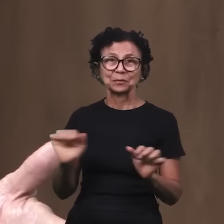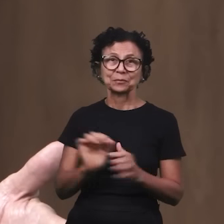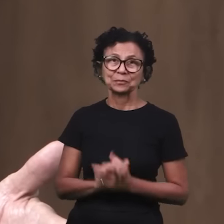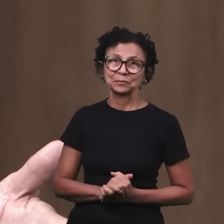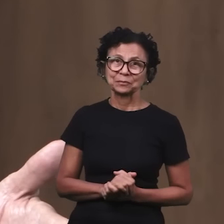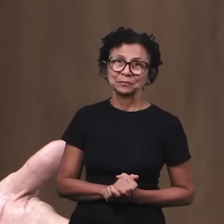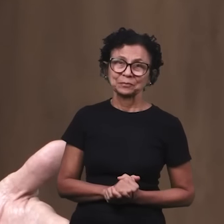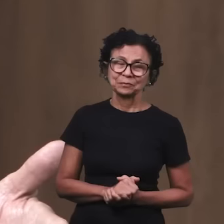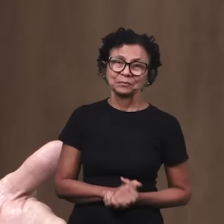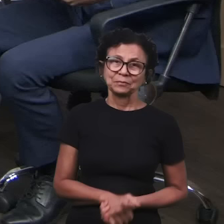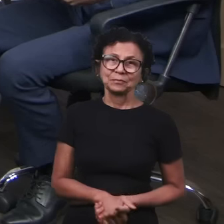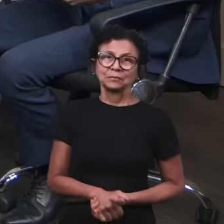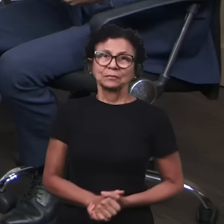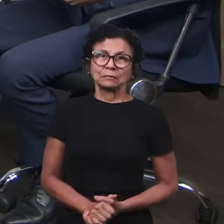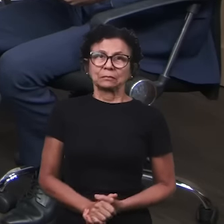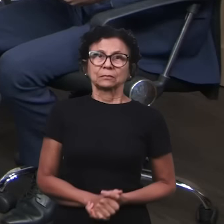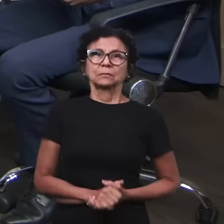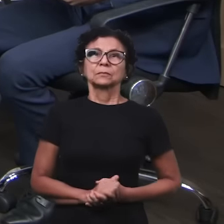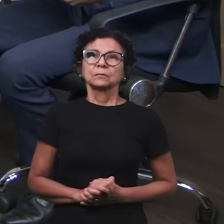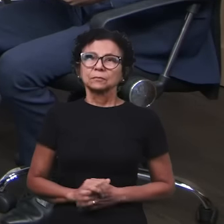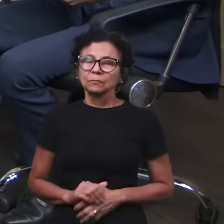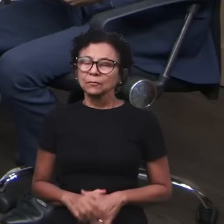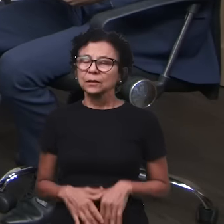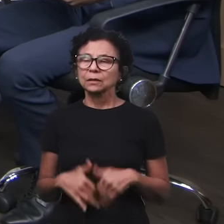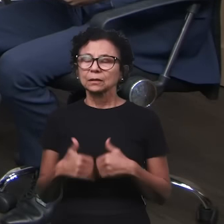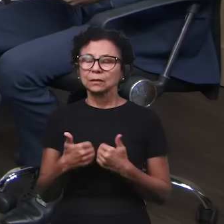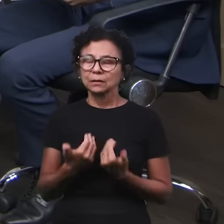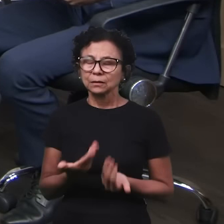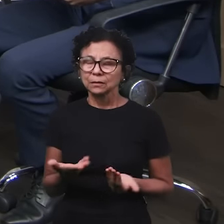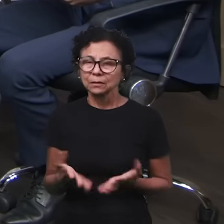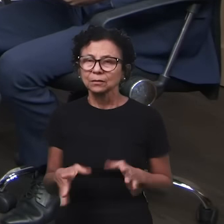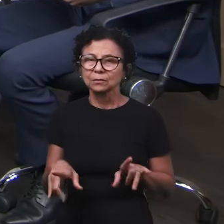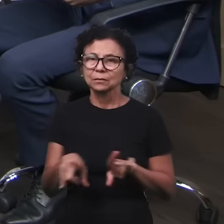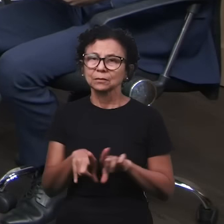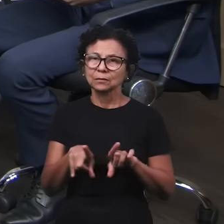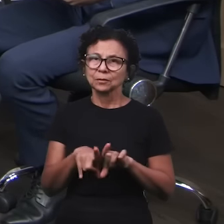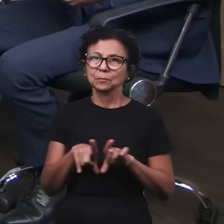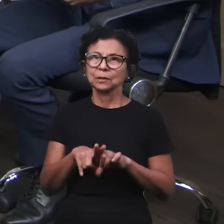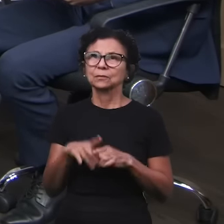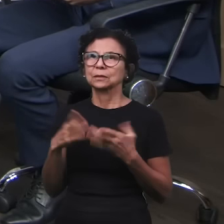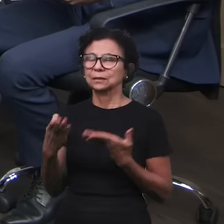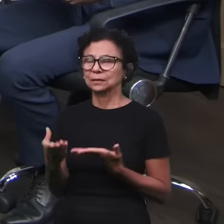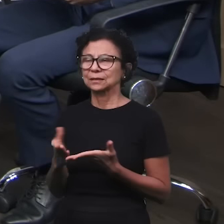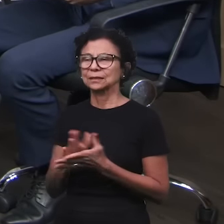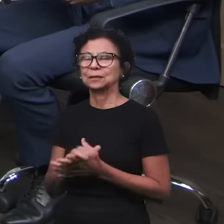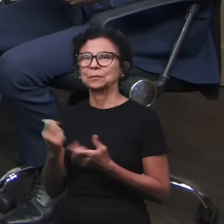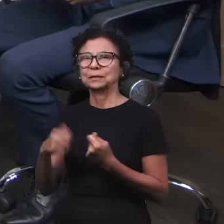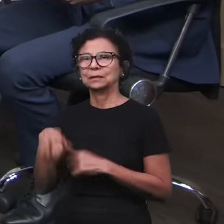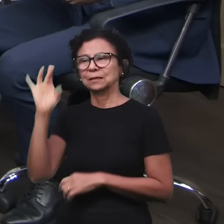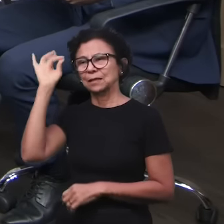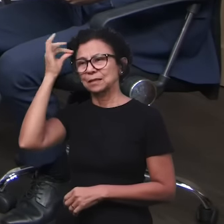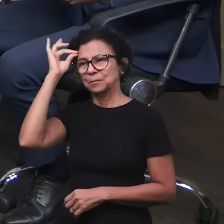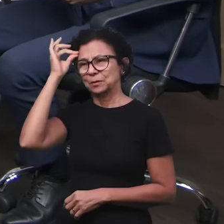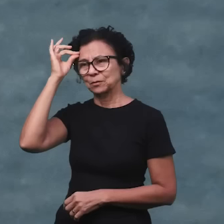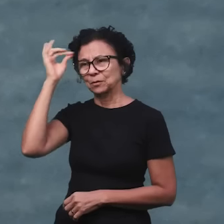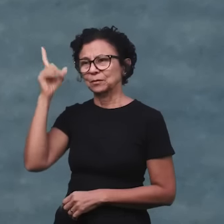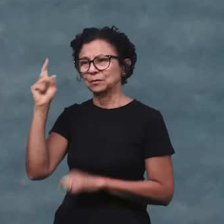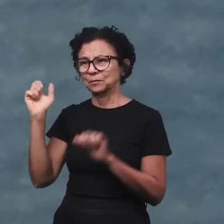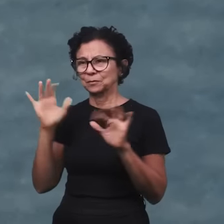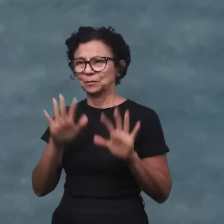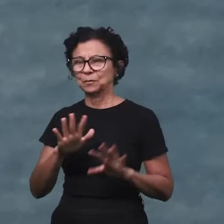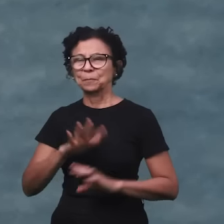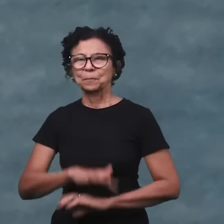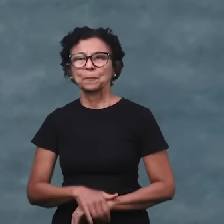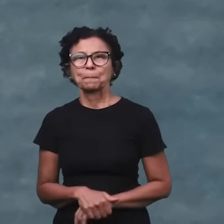não é só odontologia, é espiritual, somente espiritual, e o Senhor vai te abençoar. Glória a Deus. Vamos lá. A gente agora vai